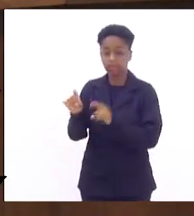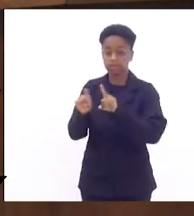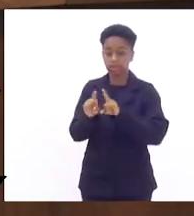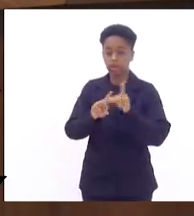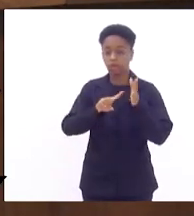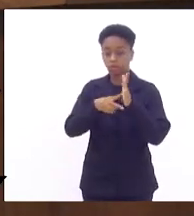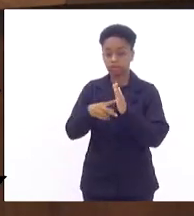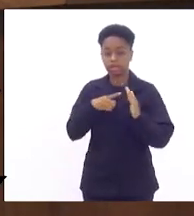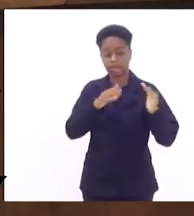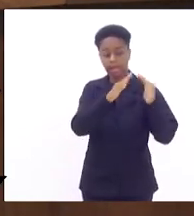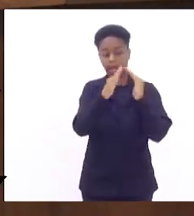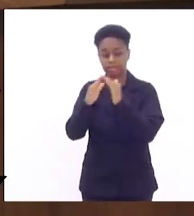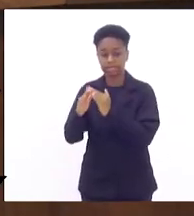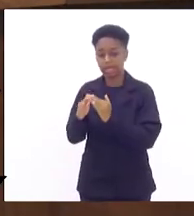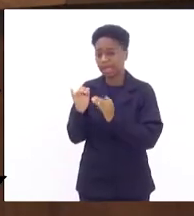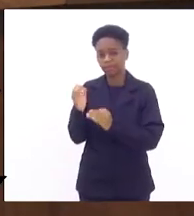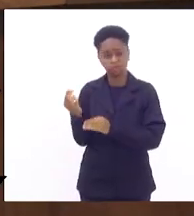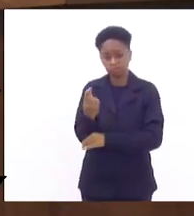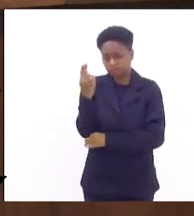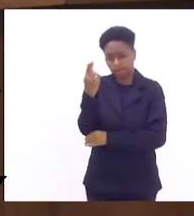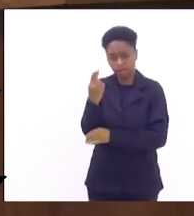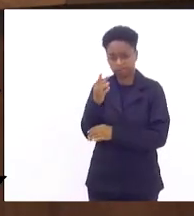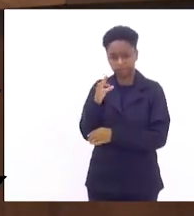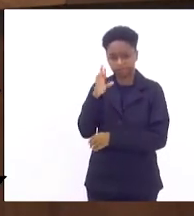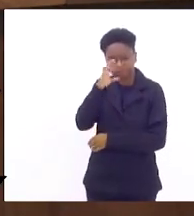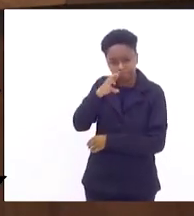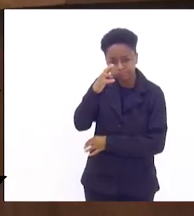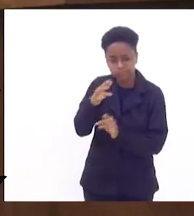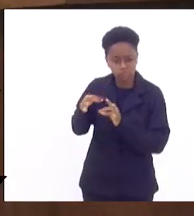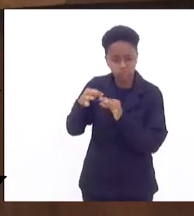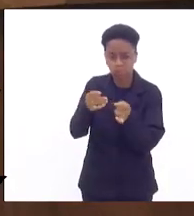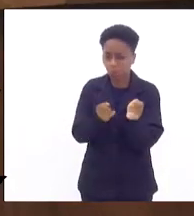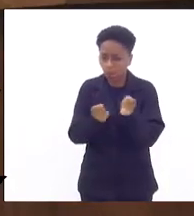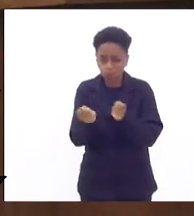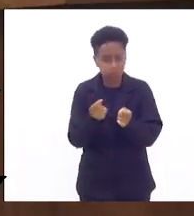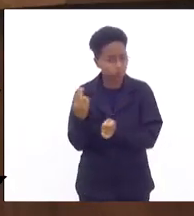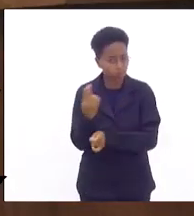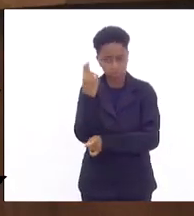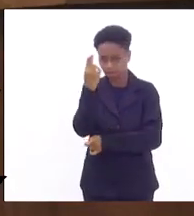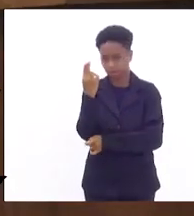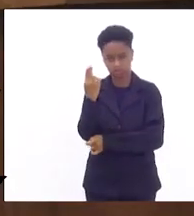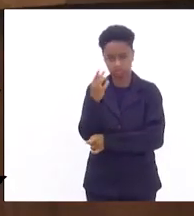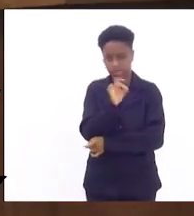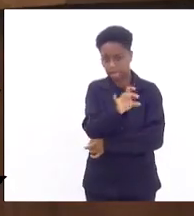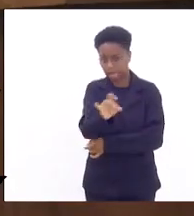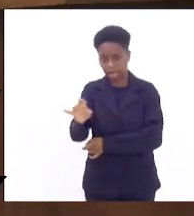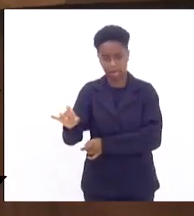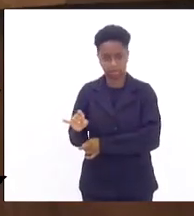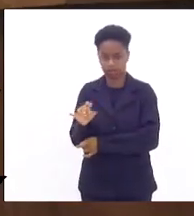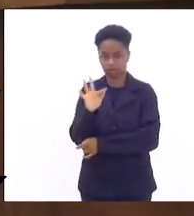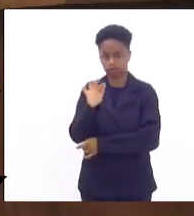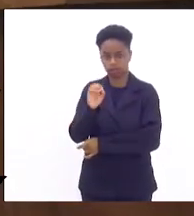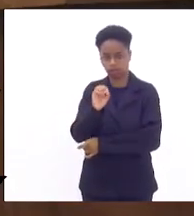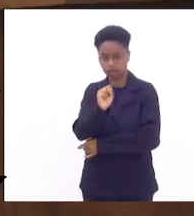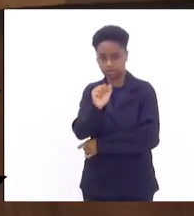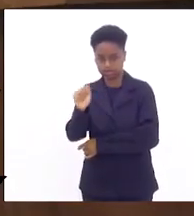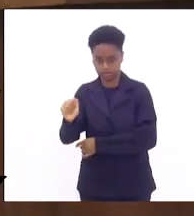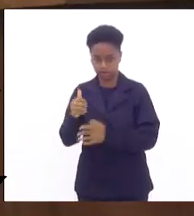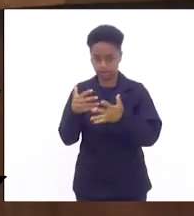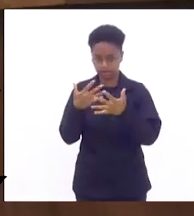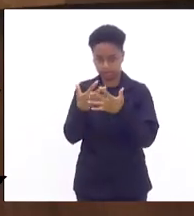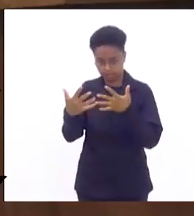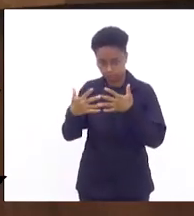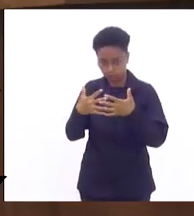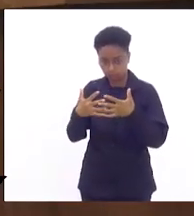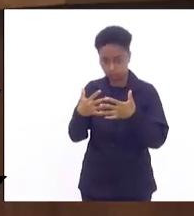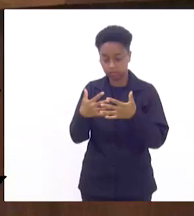de casa em relação à fossa-filtro. É impossível você ter esse controle, essa fiscalização de cada uma das fossas-filtro. O que constou por essa